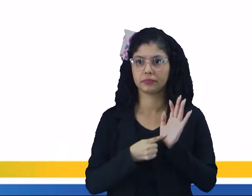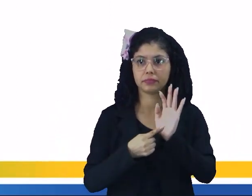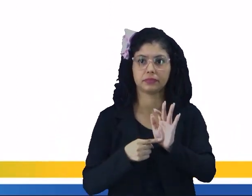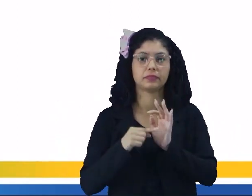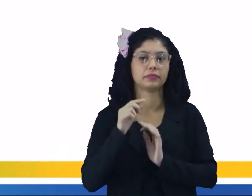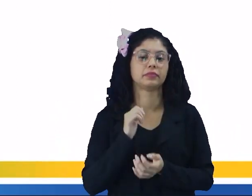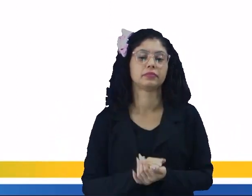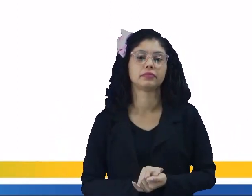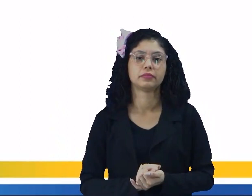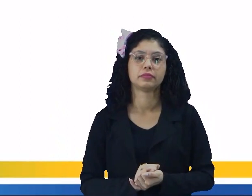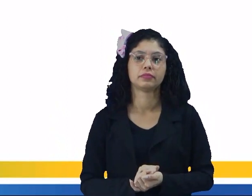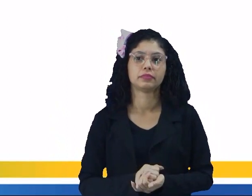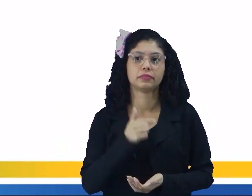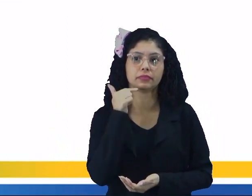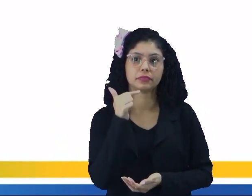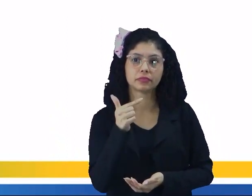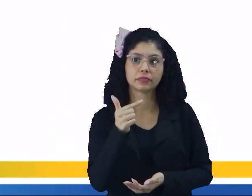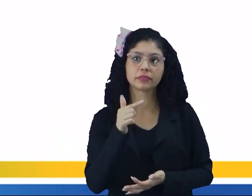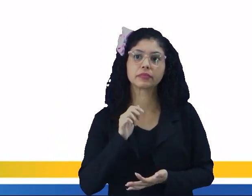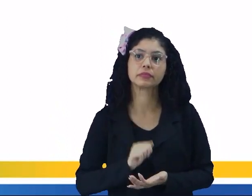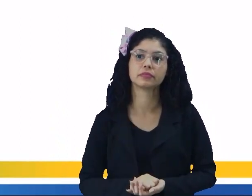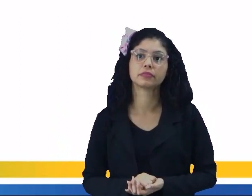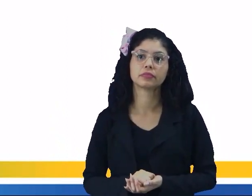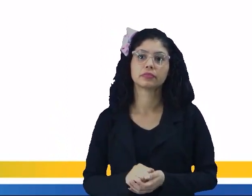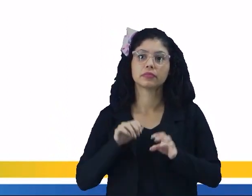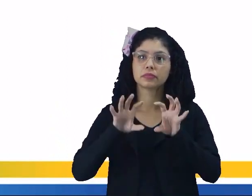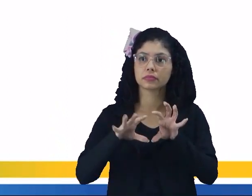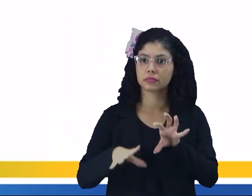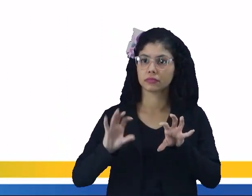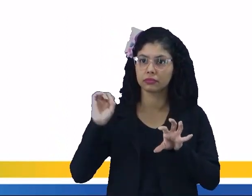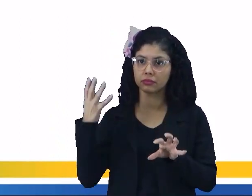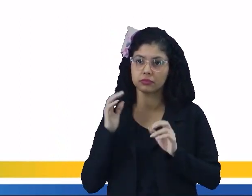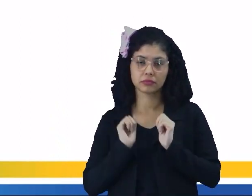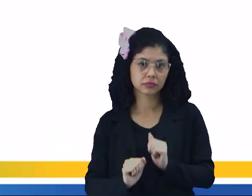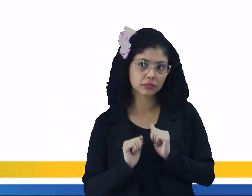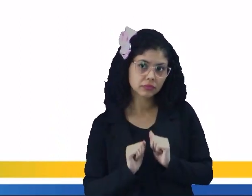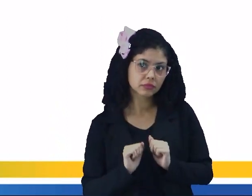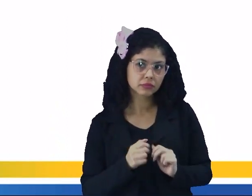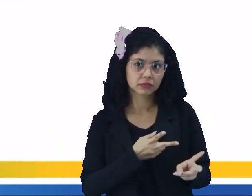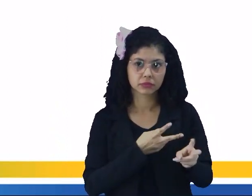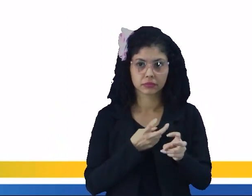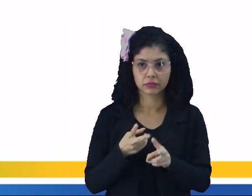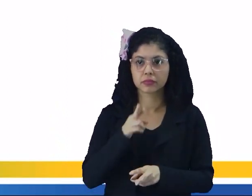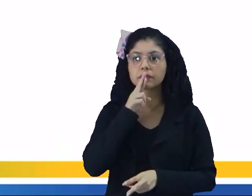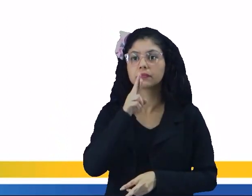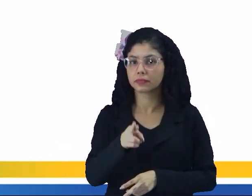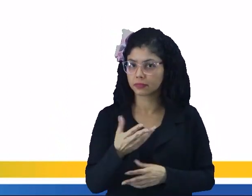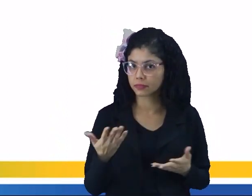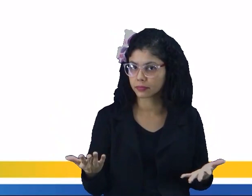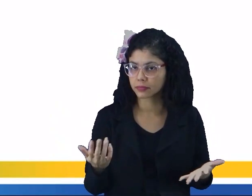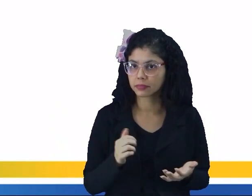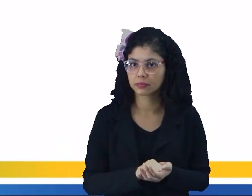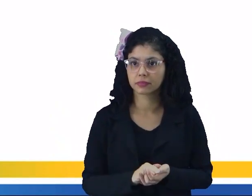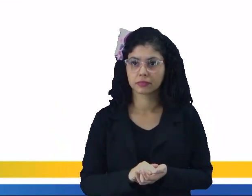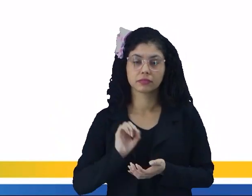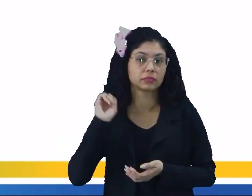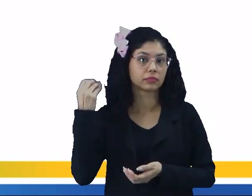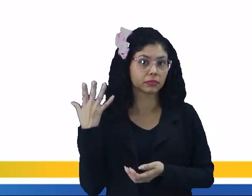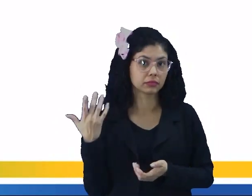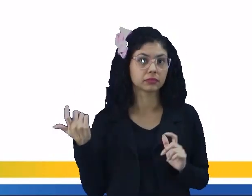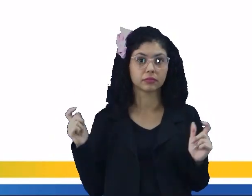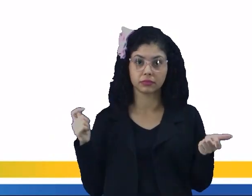representa o nosso cinto número 2. Então, com isso aqui, a gente já pode saber qual é a resposta, né? O que vai